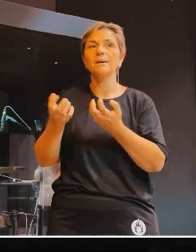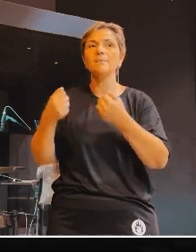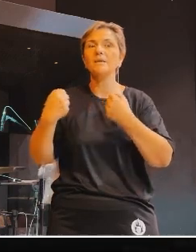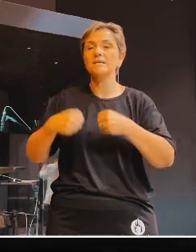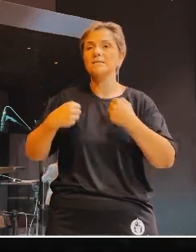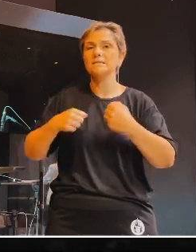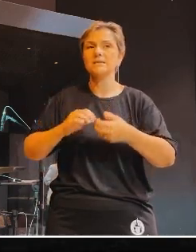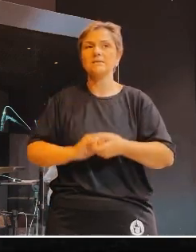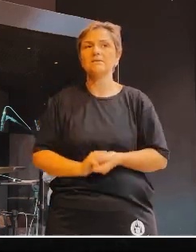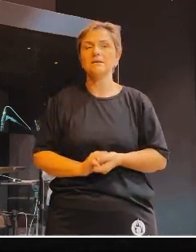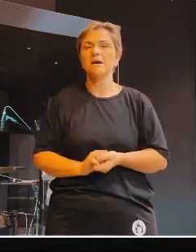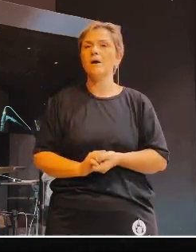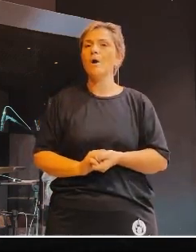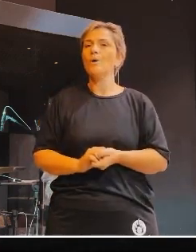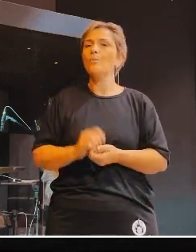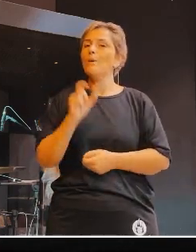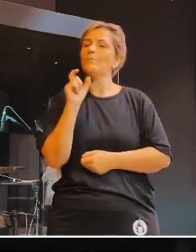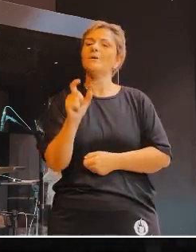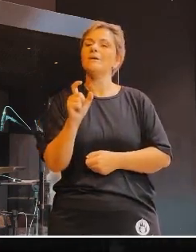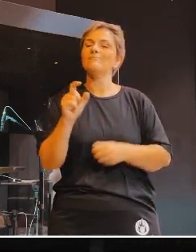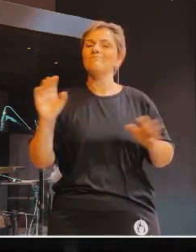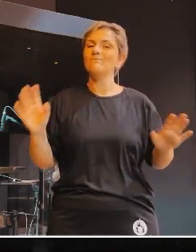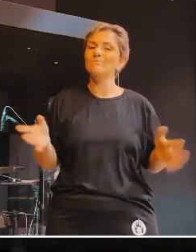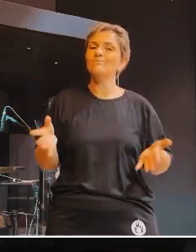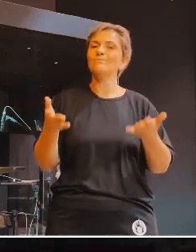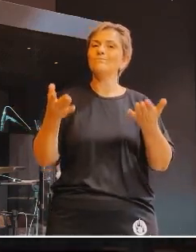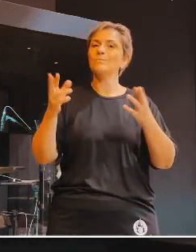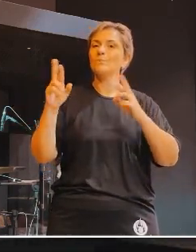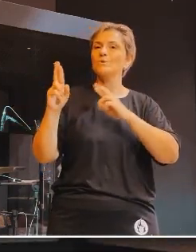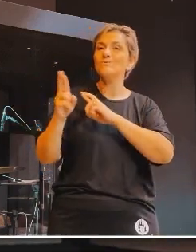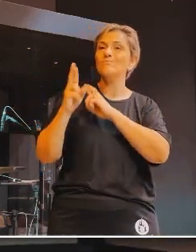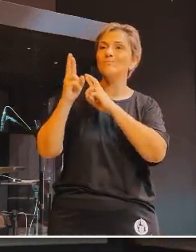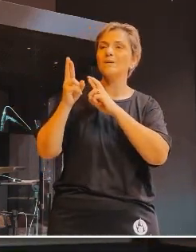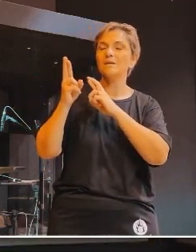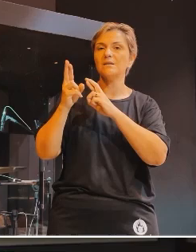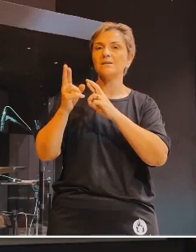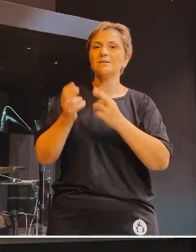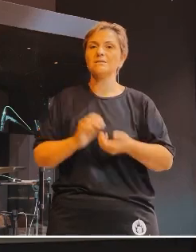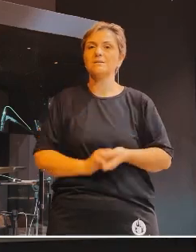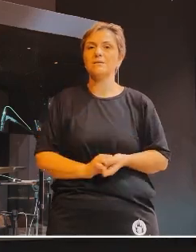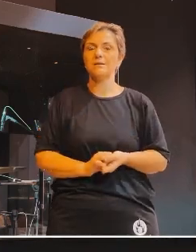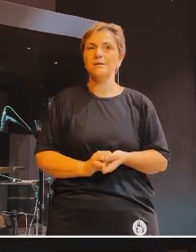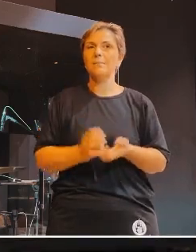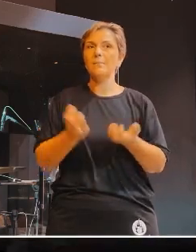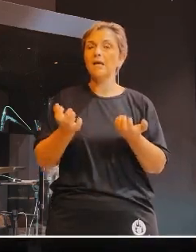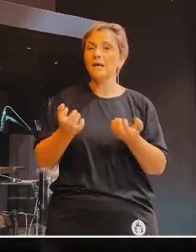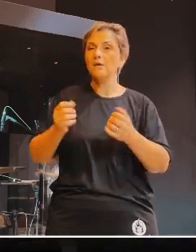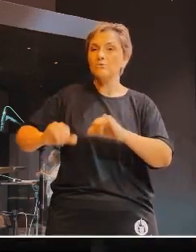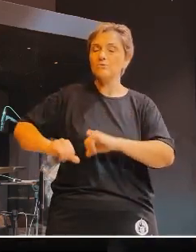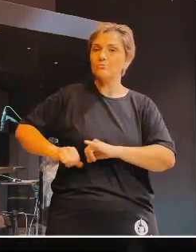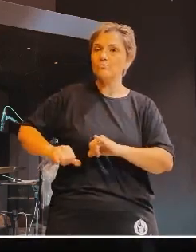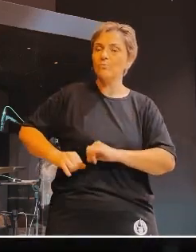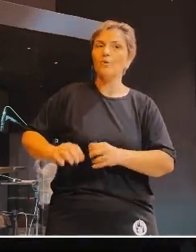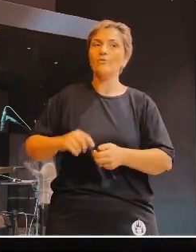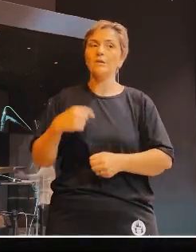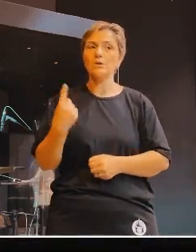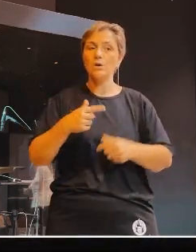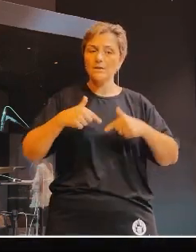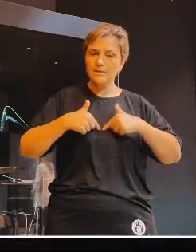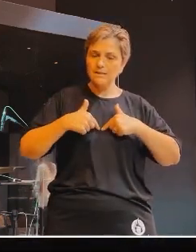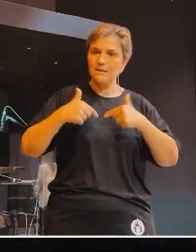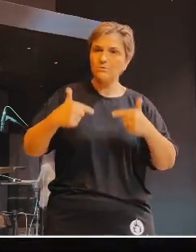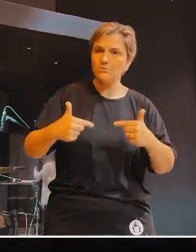com uma palavra de ânimo, de esperança para quem está desanimado. E nas nossas ações e nas